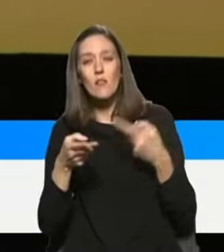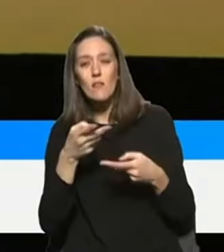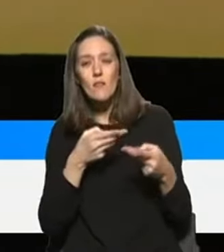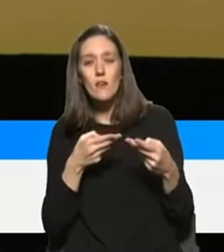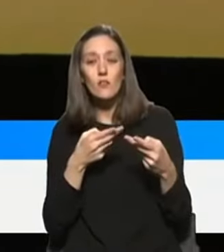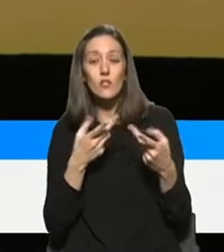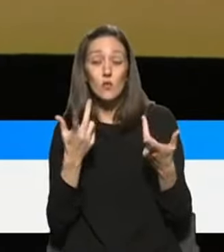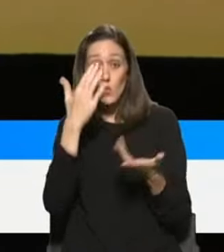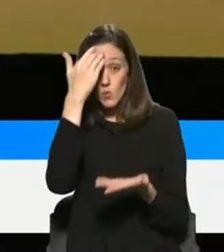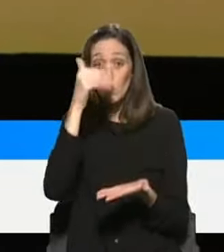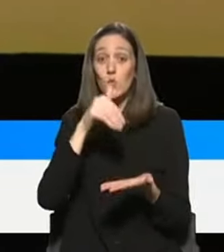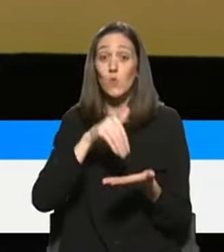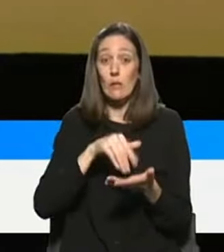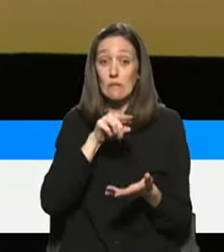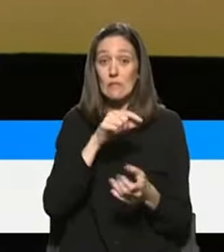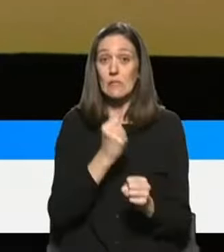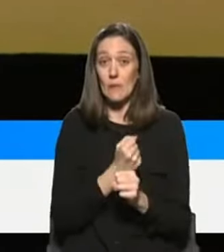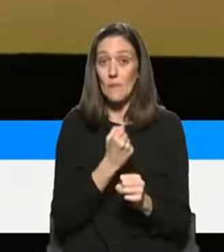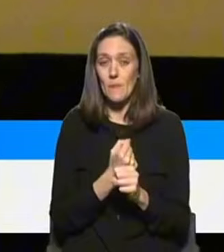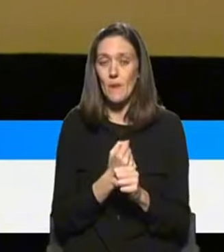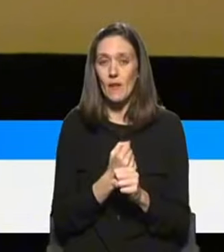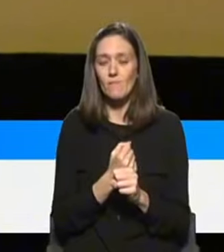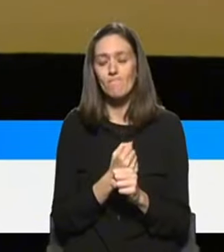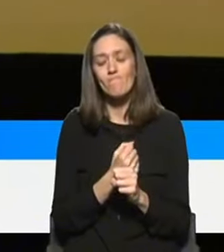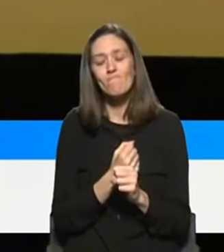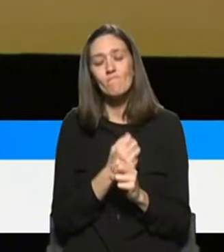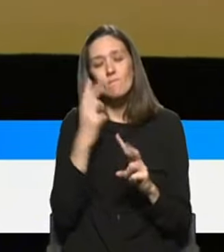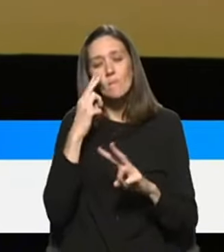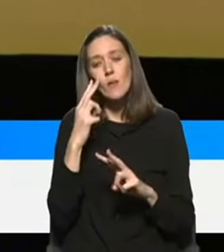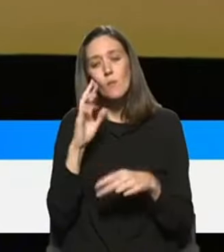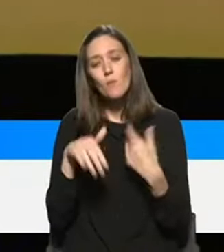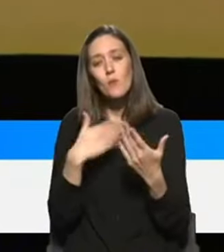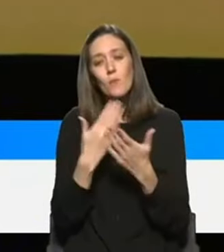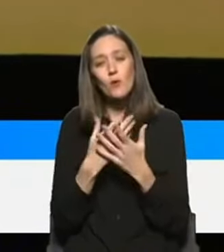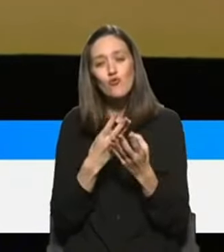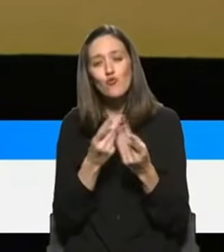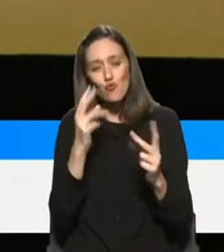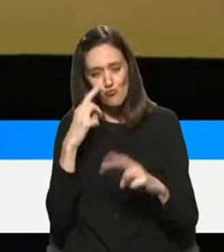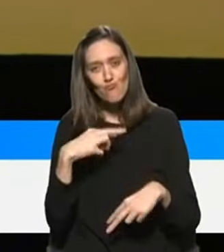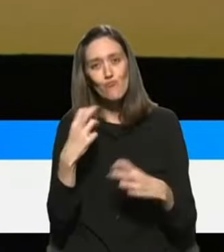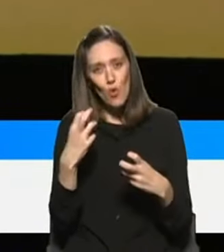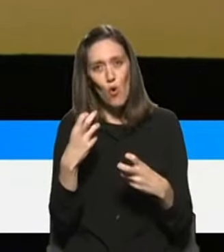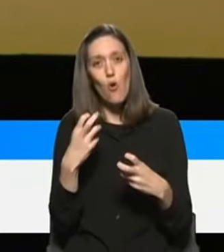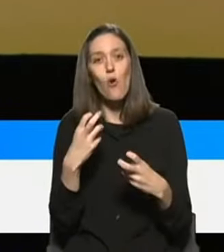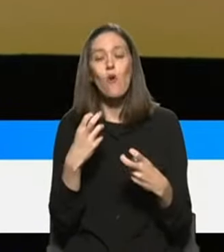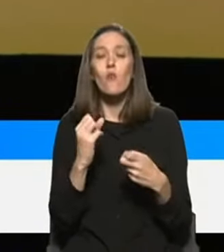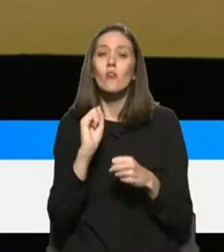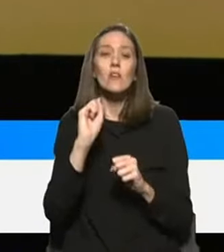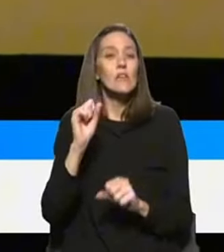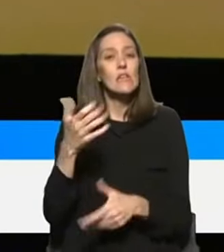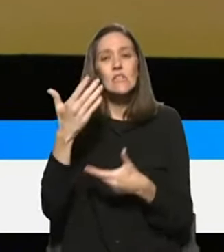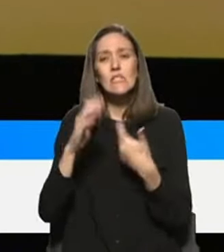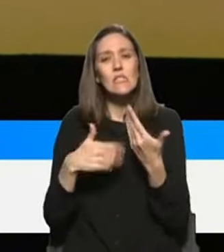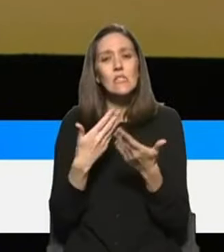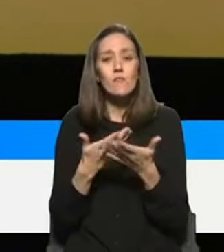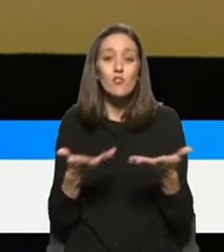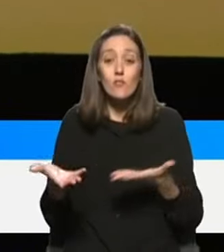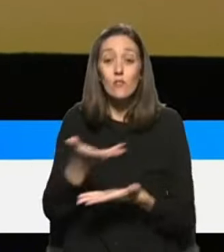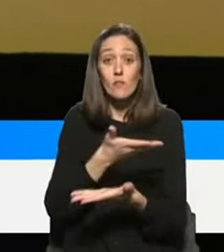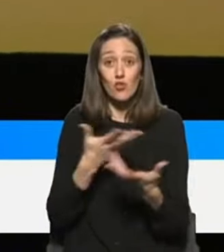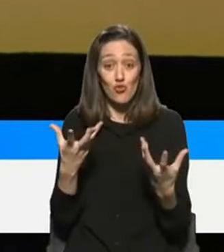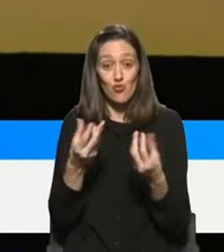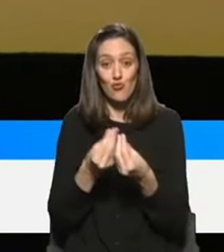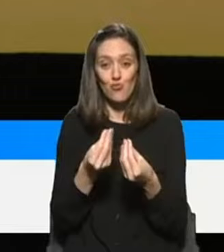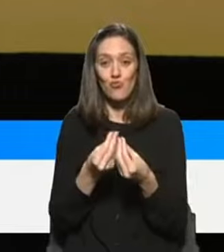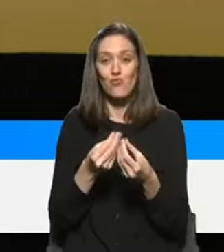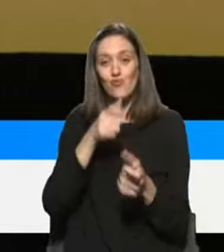reflexão, desse trabalho, encontrem propostas de soluções e medidas e iniciativas para que, em conjunto,